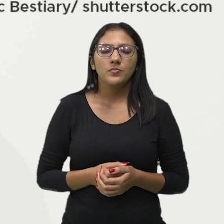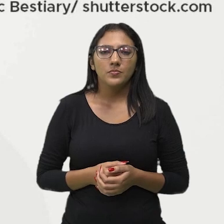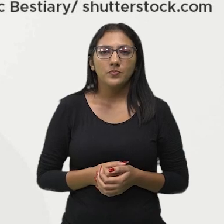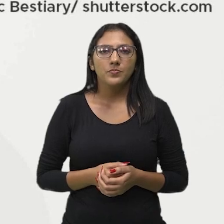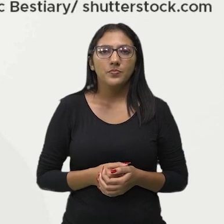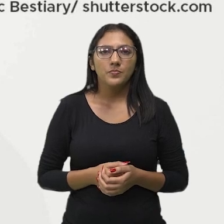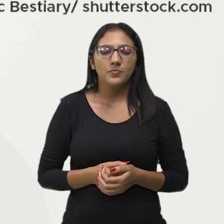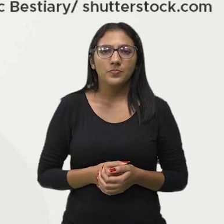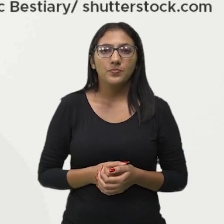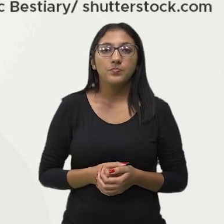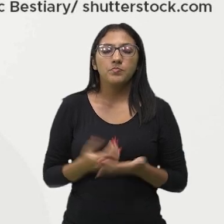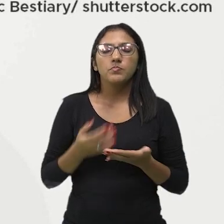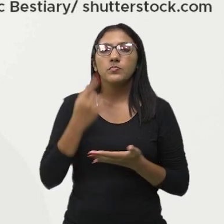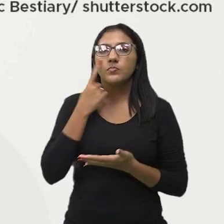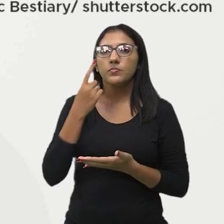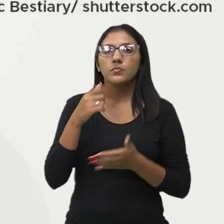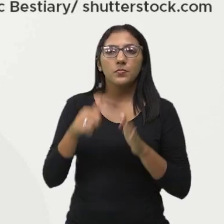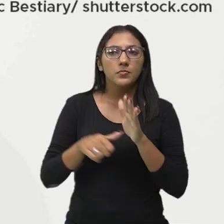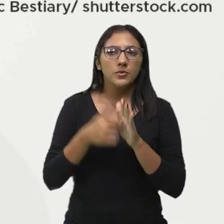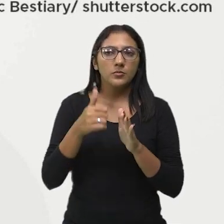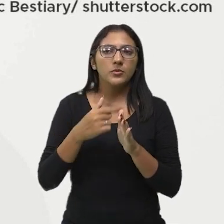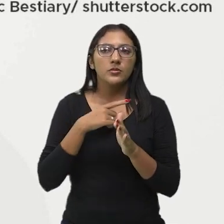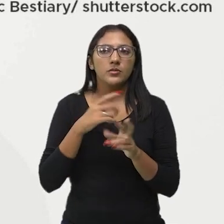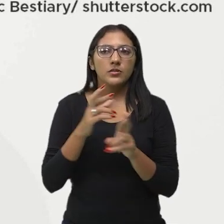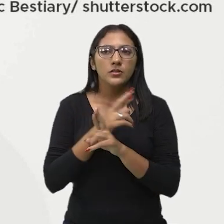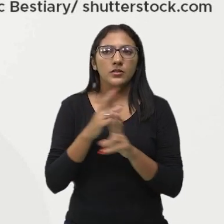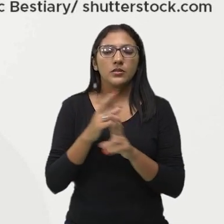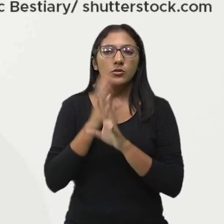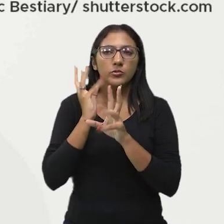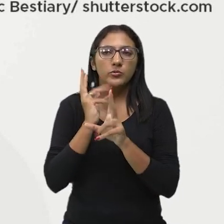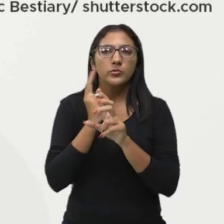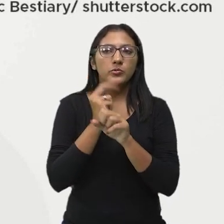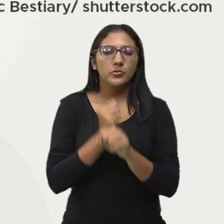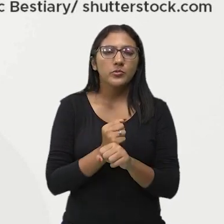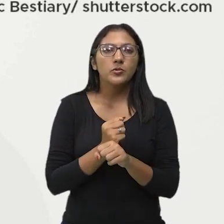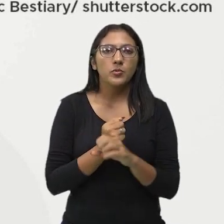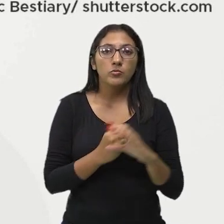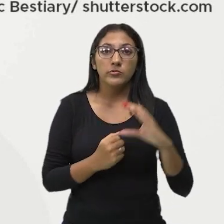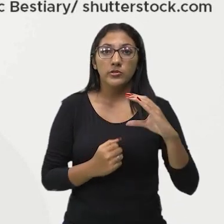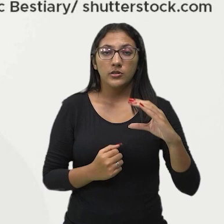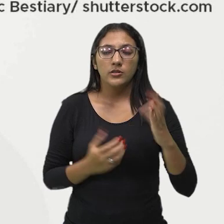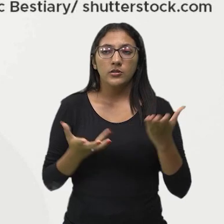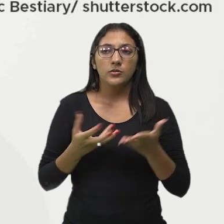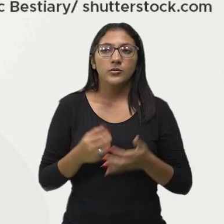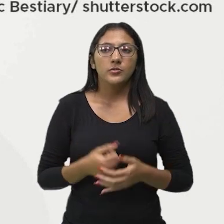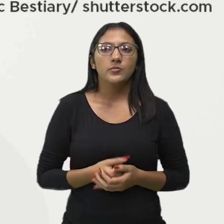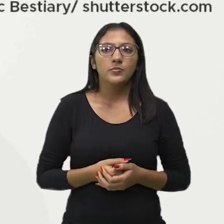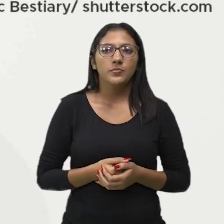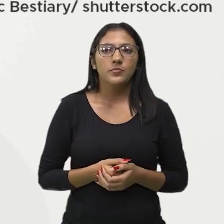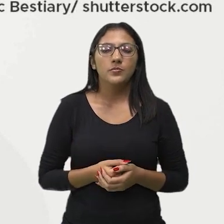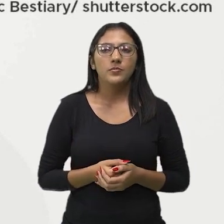primeiro vamos calcular o comprimento da circunferência.